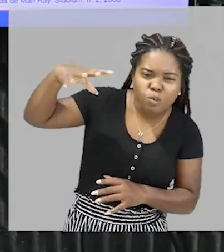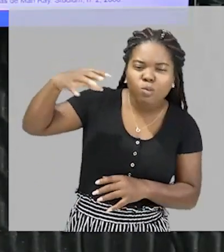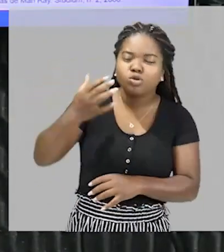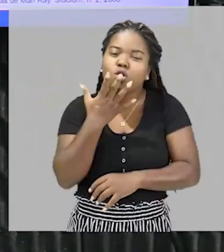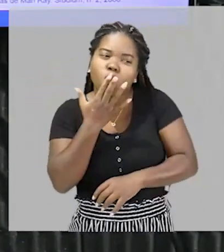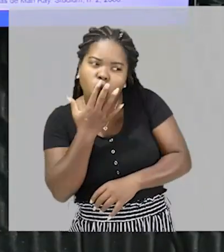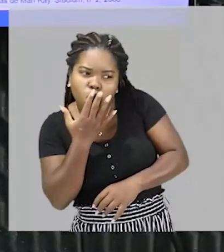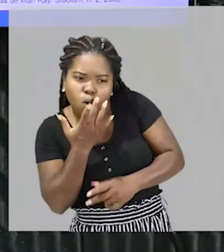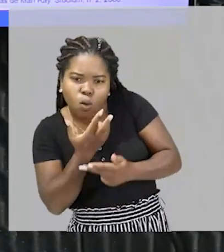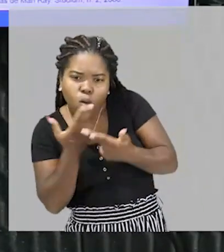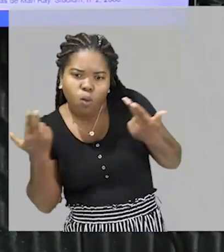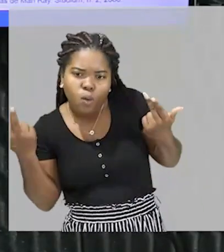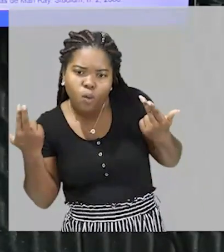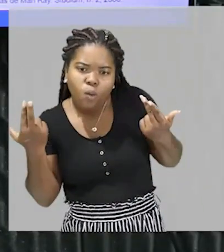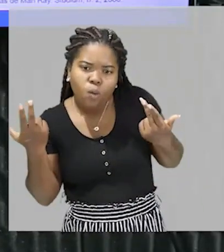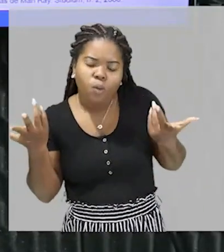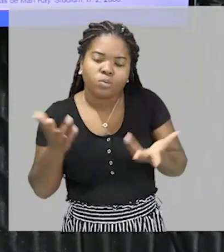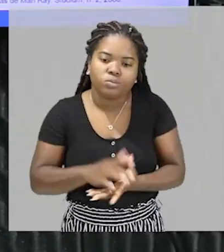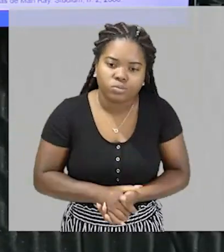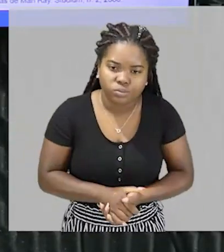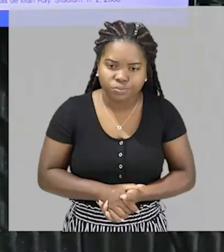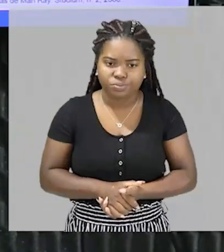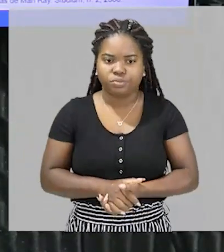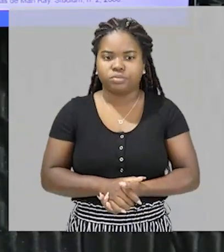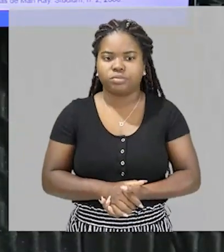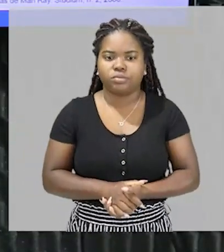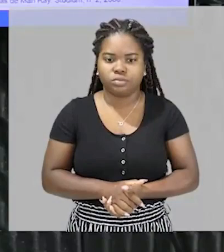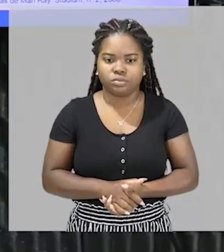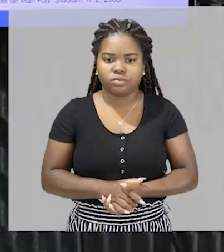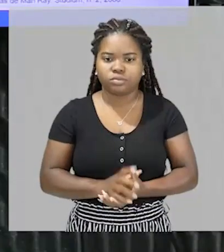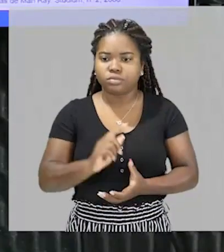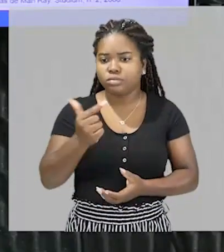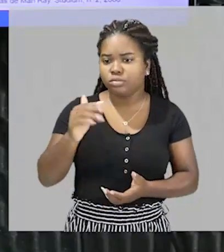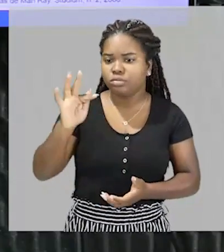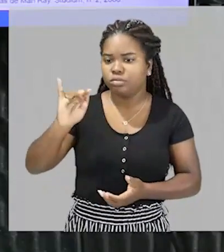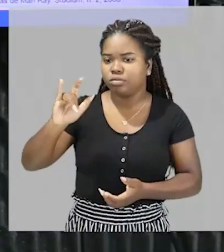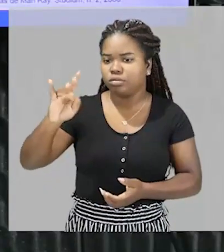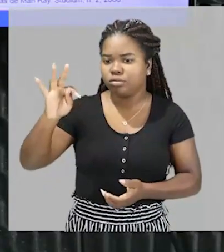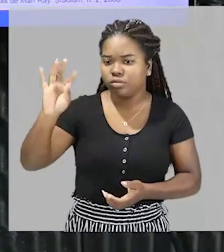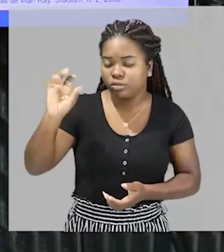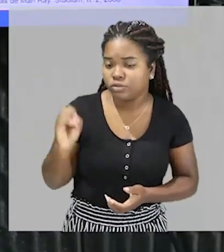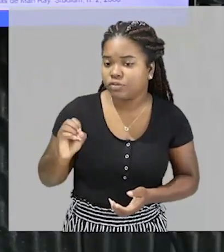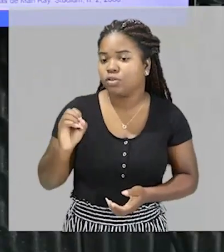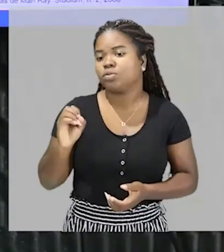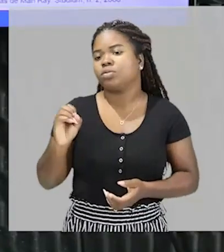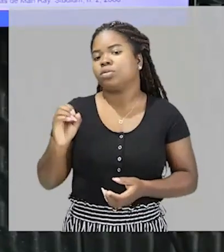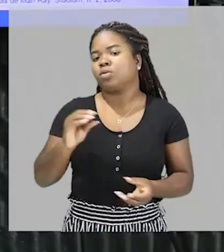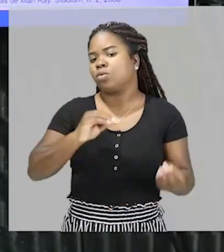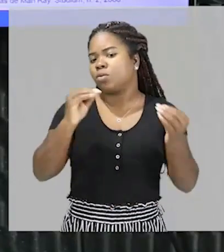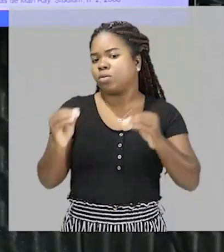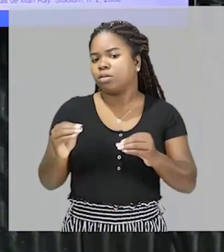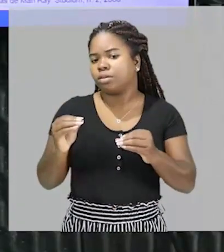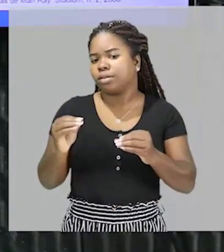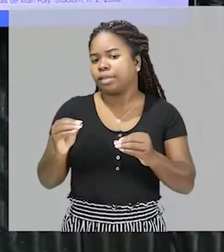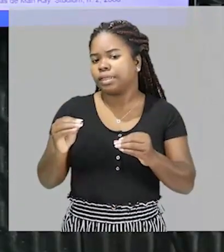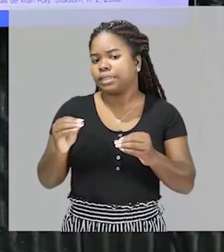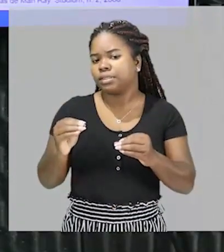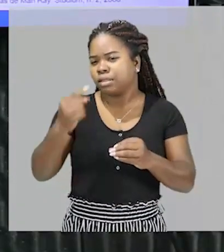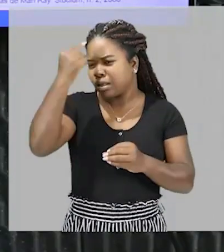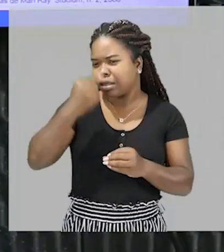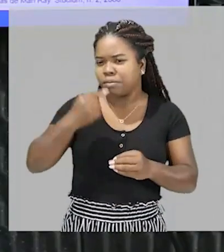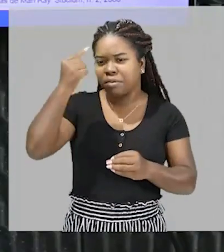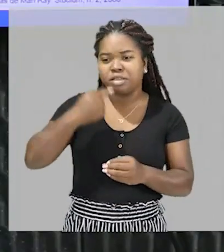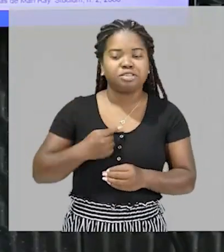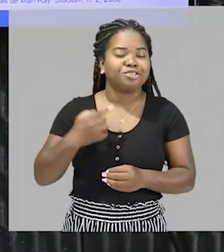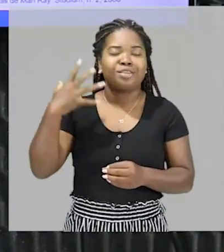matiz, elementos da linguagem visual. Sem filtros é eu colocar alguma coisa para dizer assim, a imagem eu estou tão